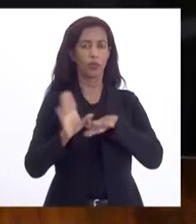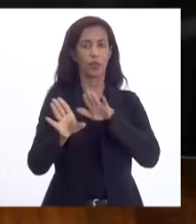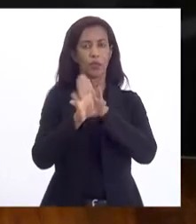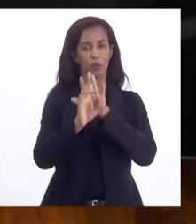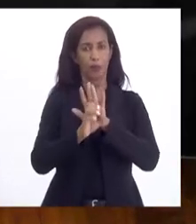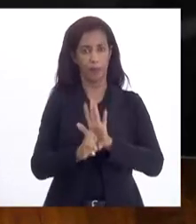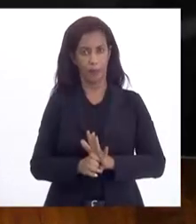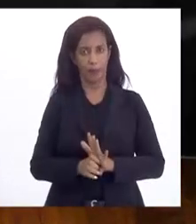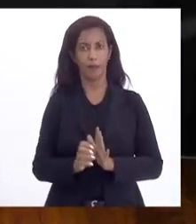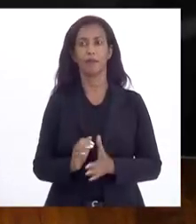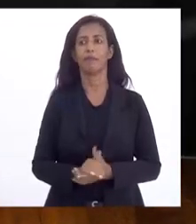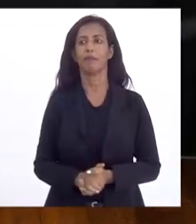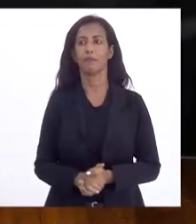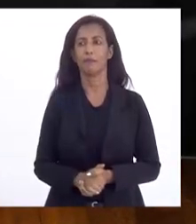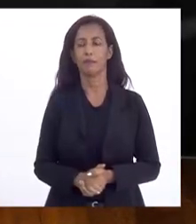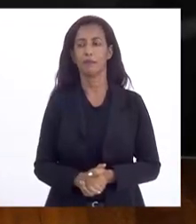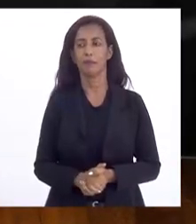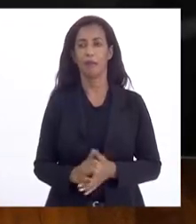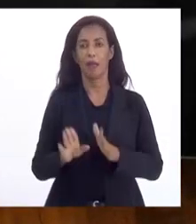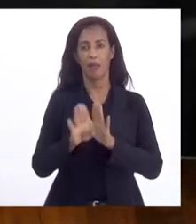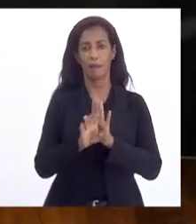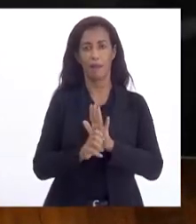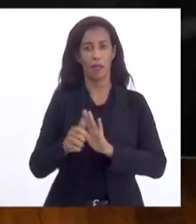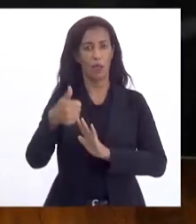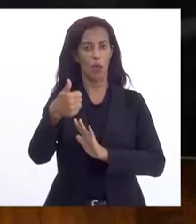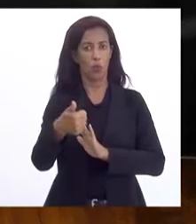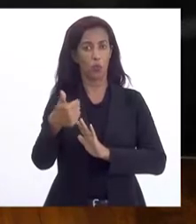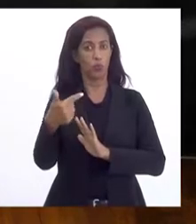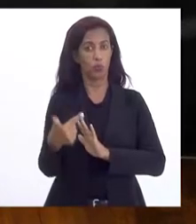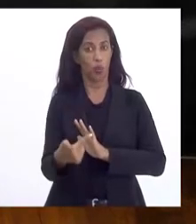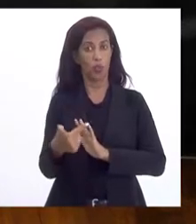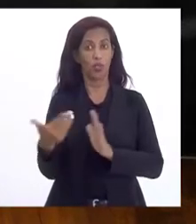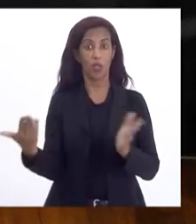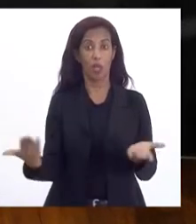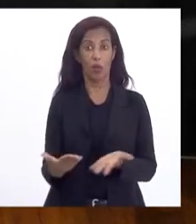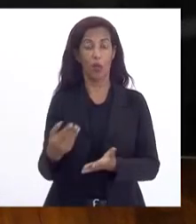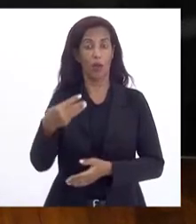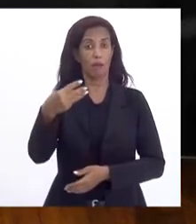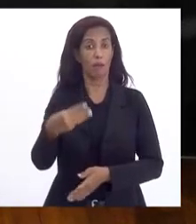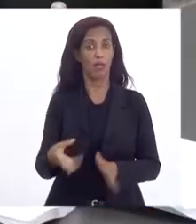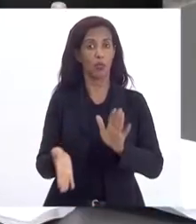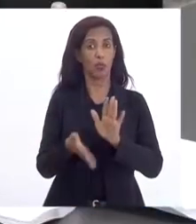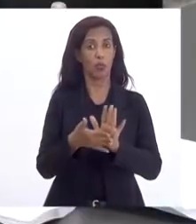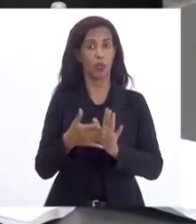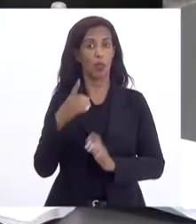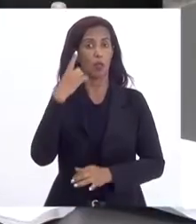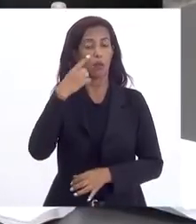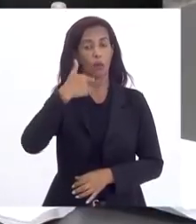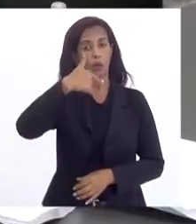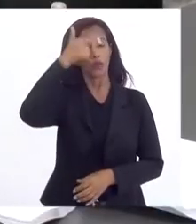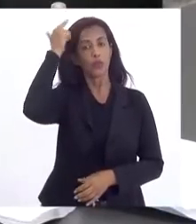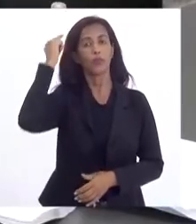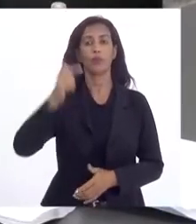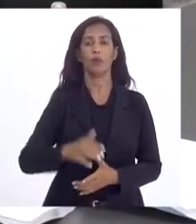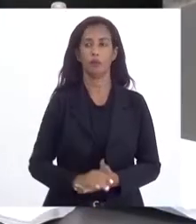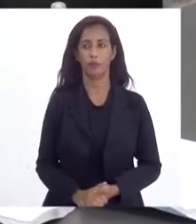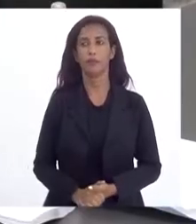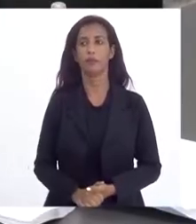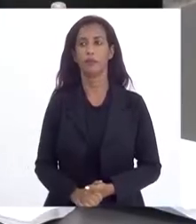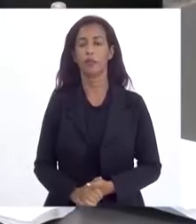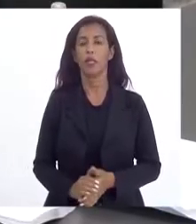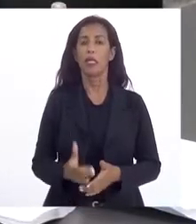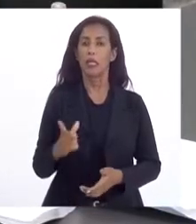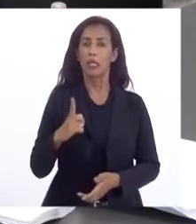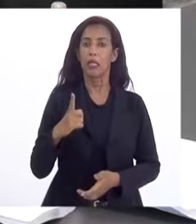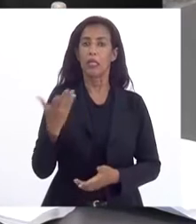emendas, a emenda 1 e a emenda 2, e agora a emenda 3, proposta pelo deputado Luiz Paulo. Ah, entendi. Que